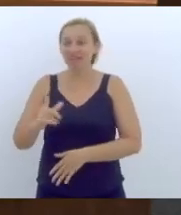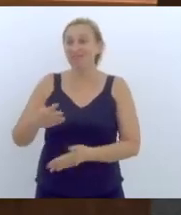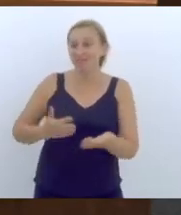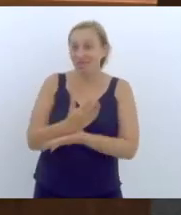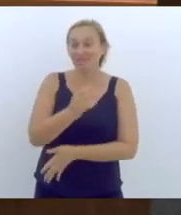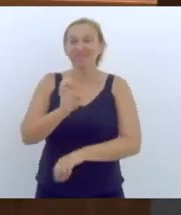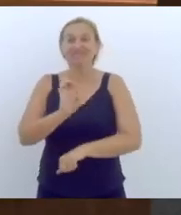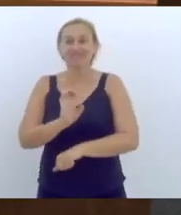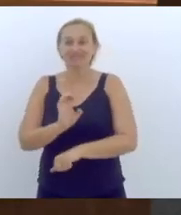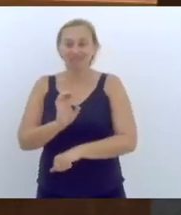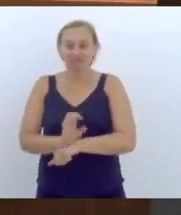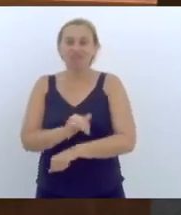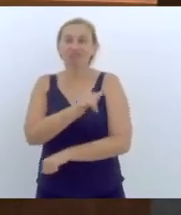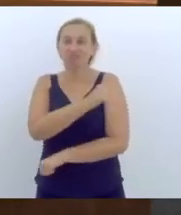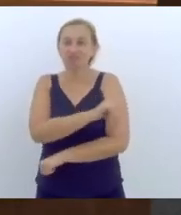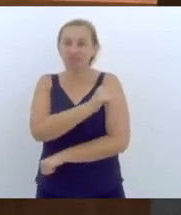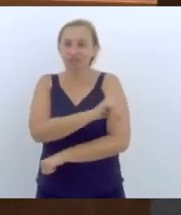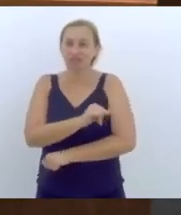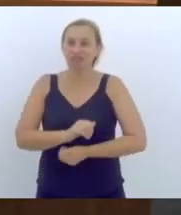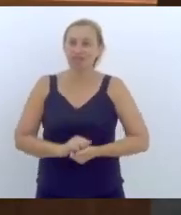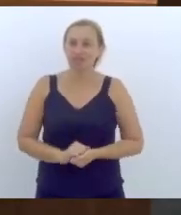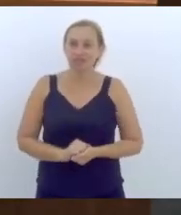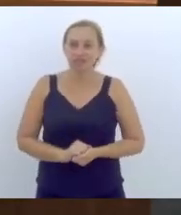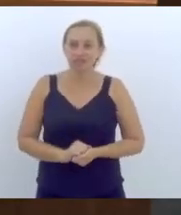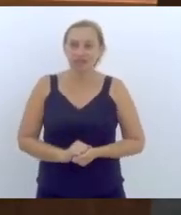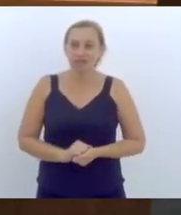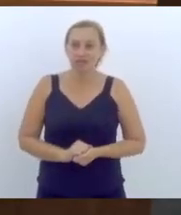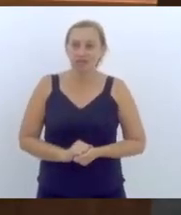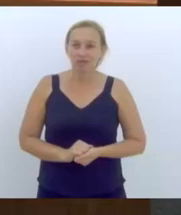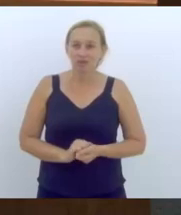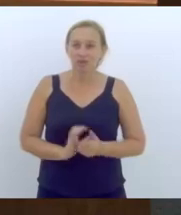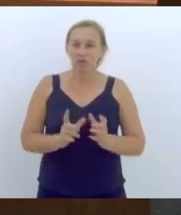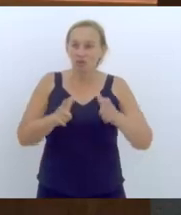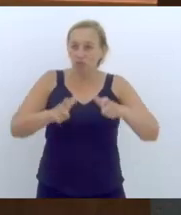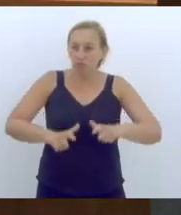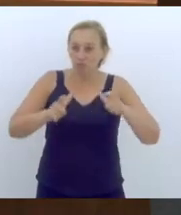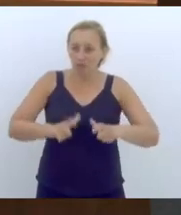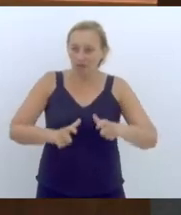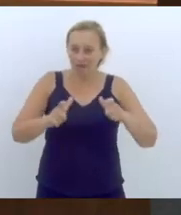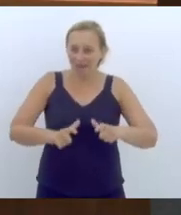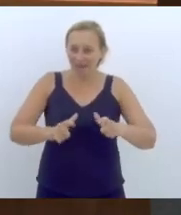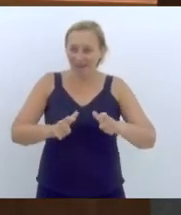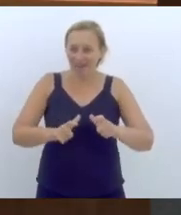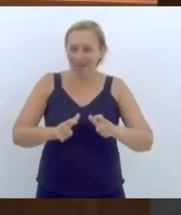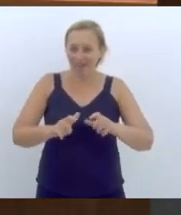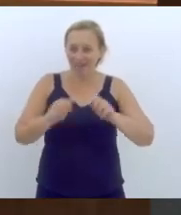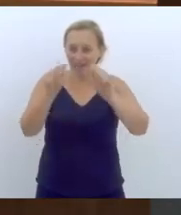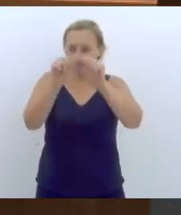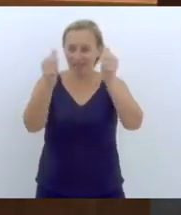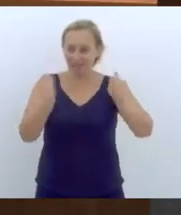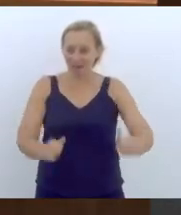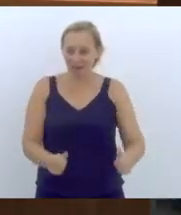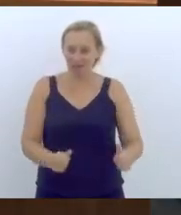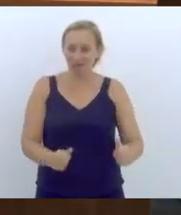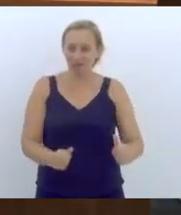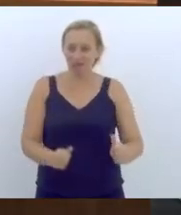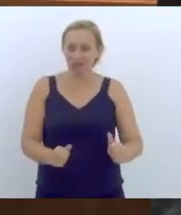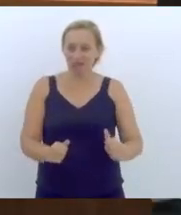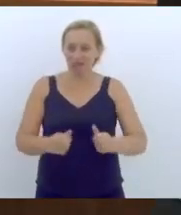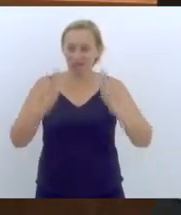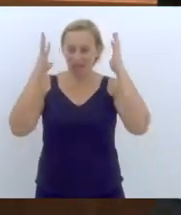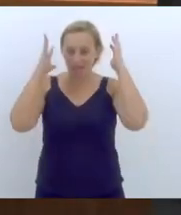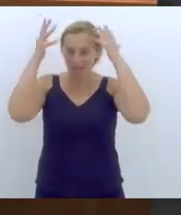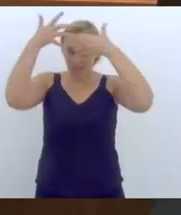estado do Rio de Janeiro o Observatório Mãe Beata de Iemanjá, e a gente espera que o governador Cláudio Castro